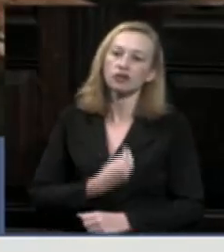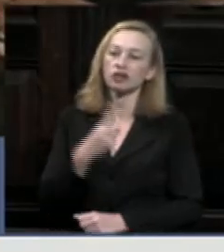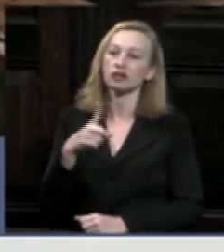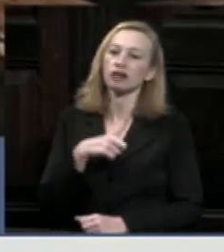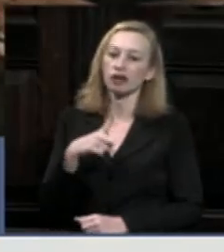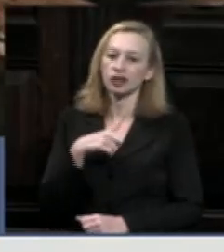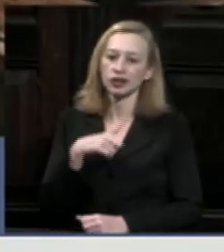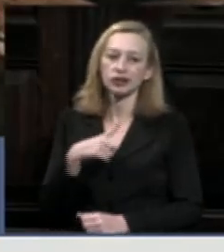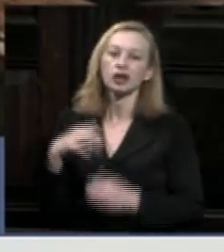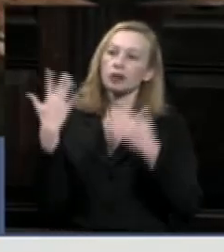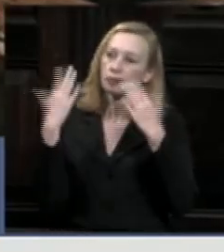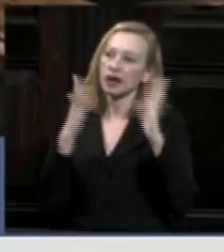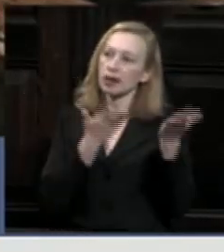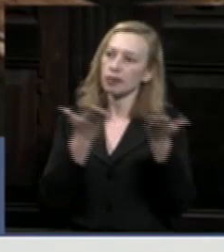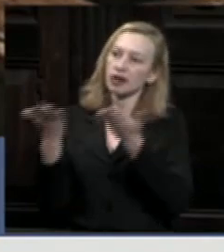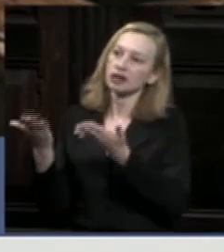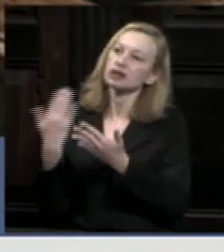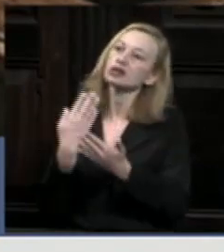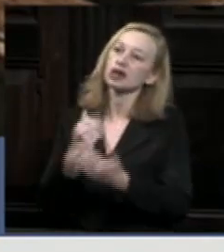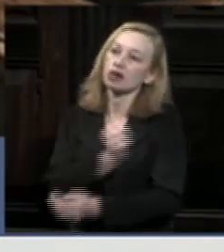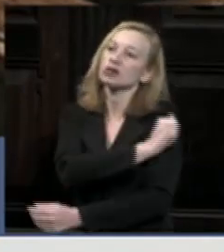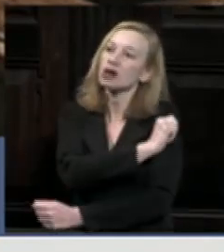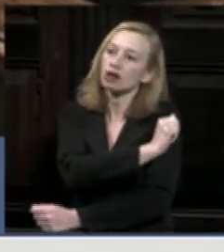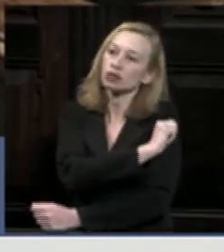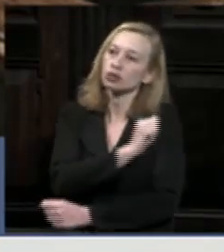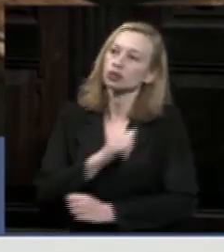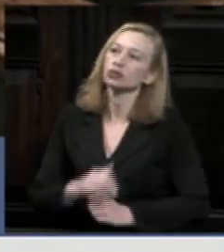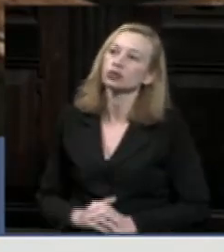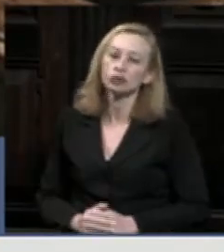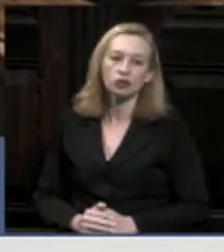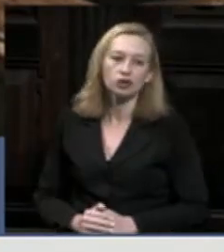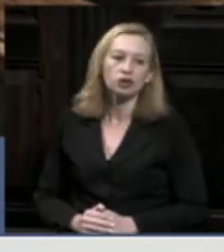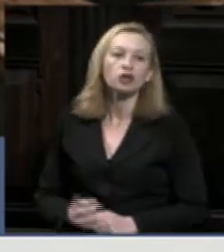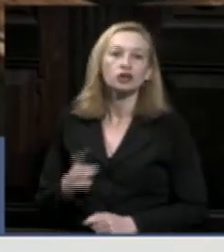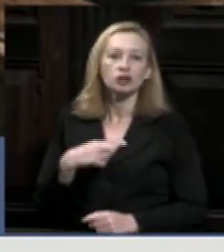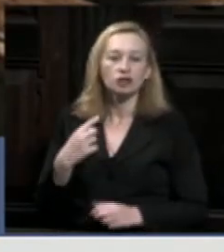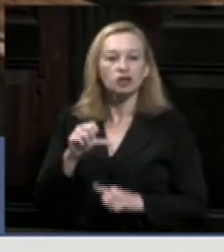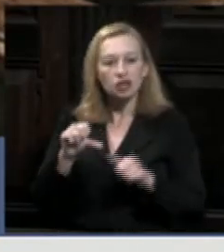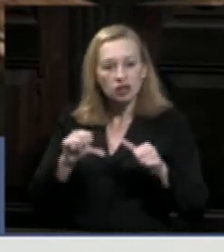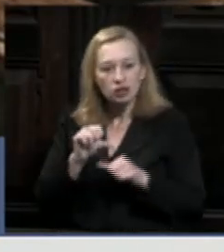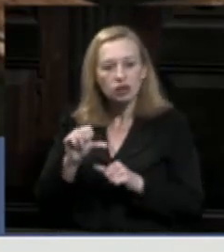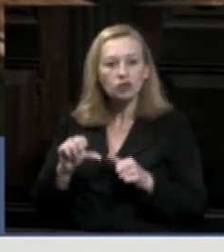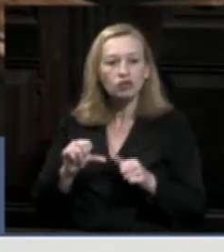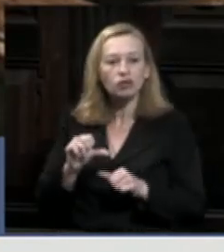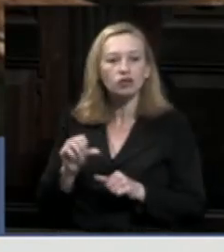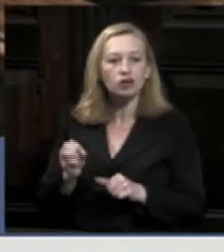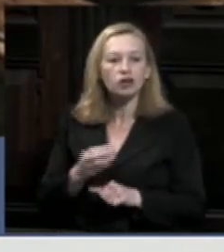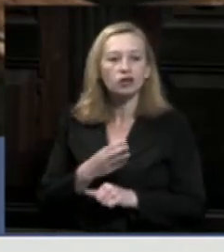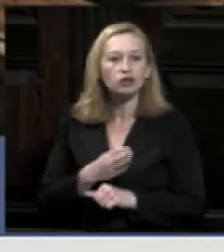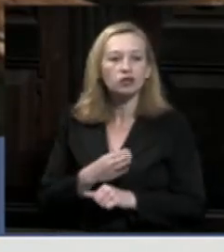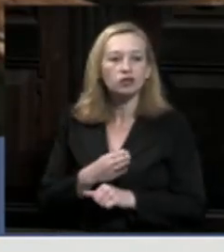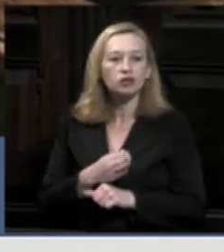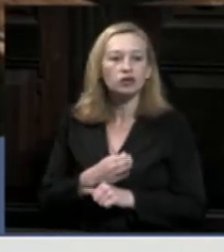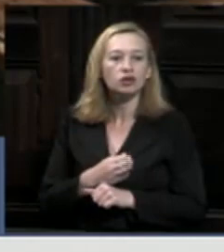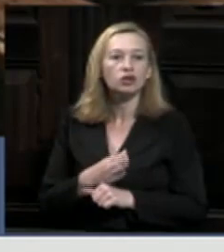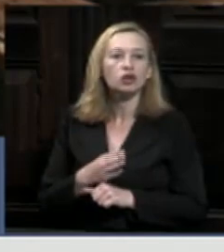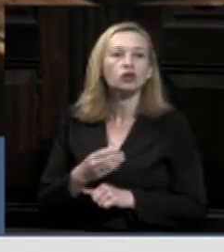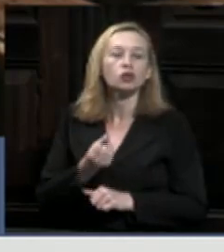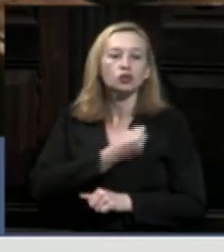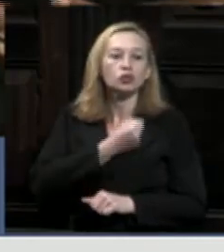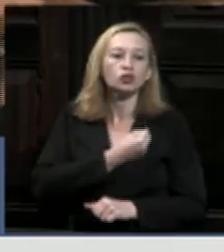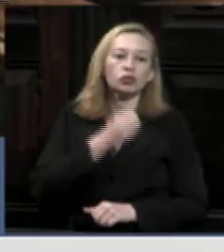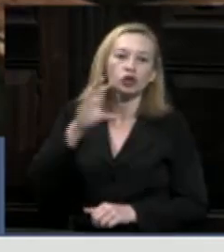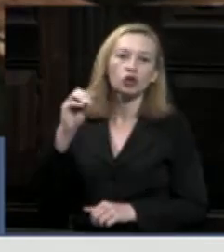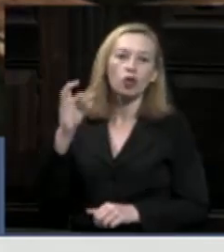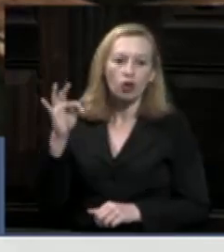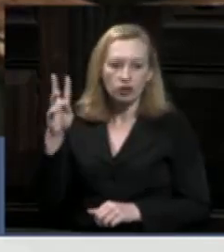e de toda a comunidade universitária a gente renova a lei de cotas no estado do rio de